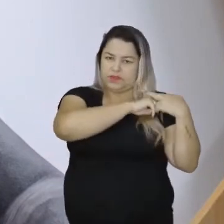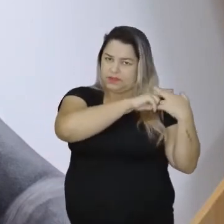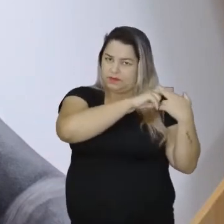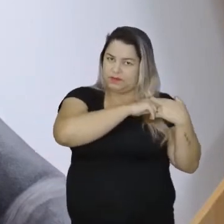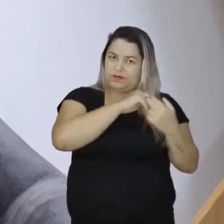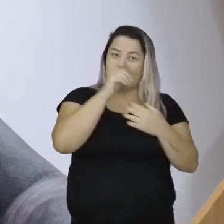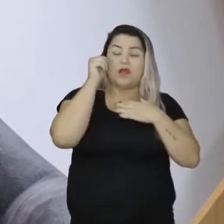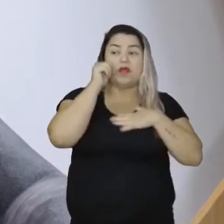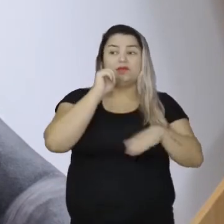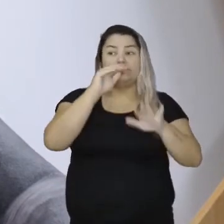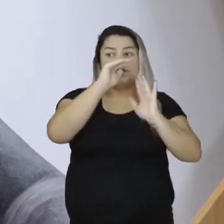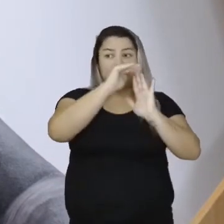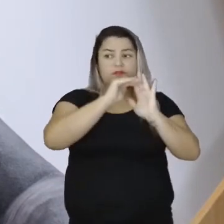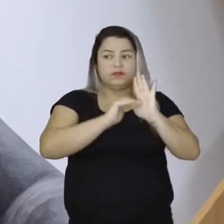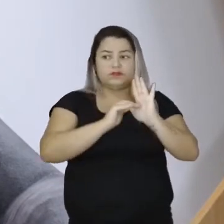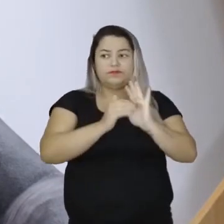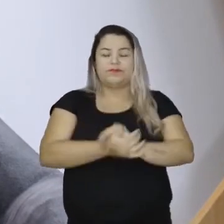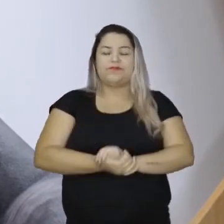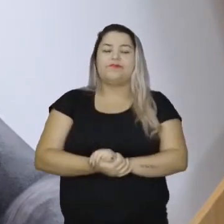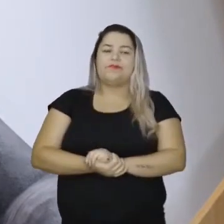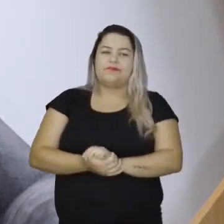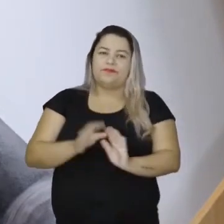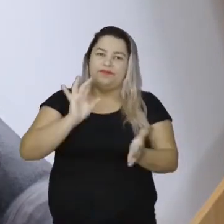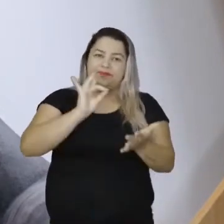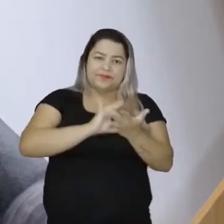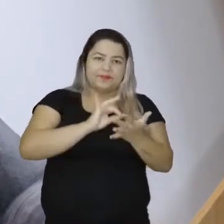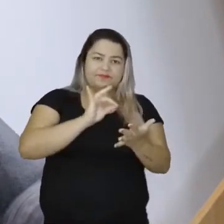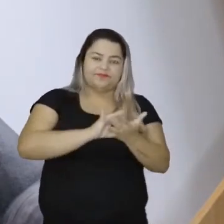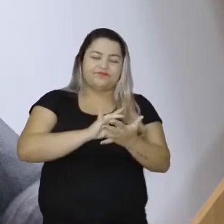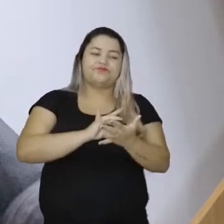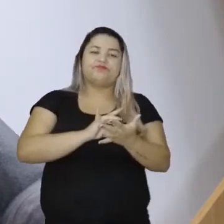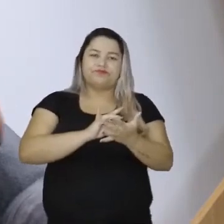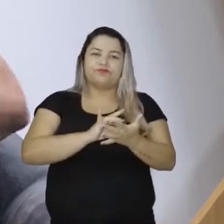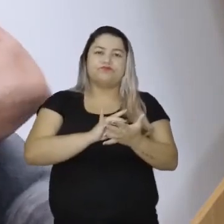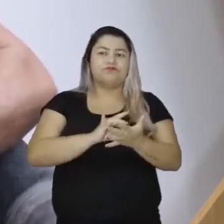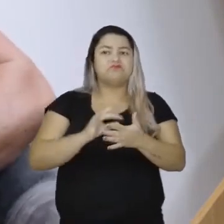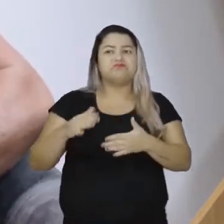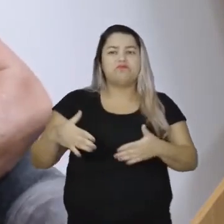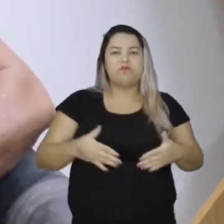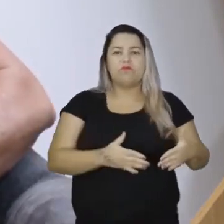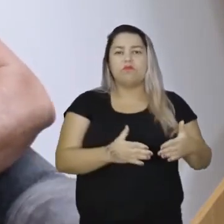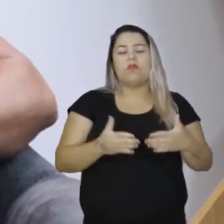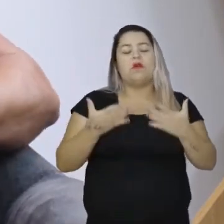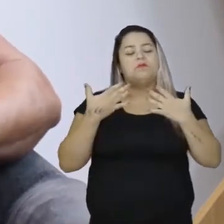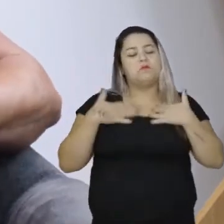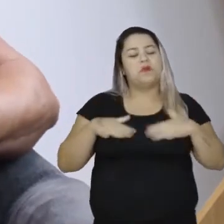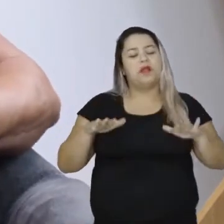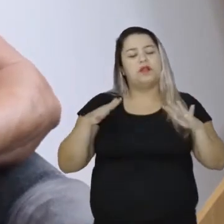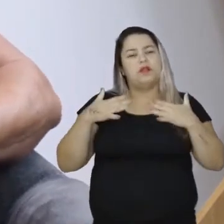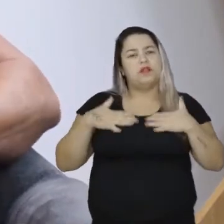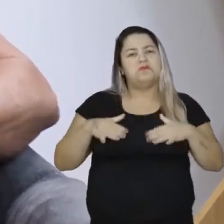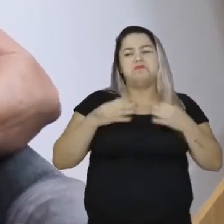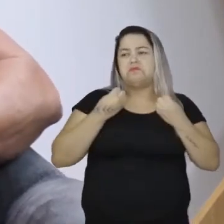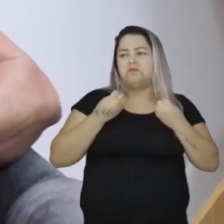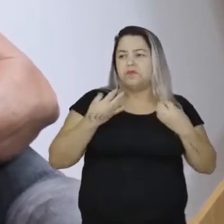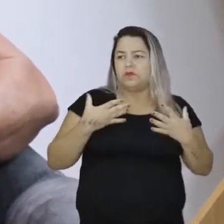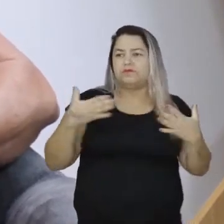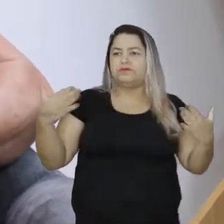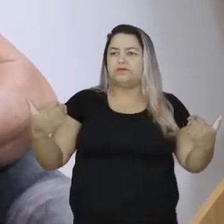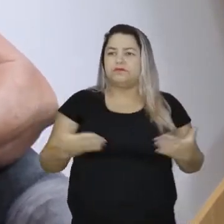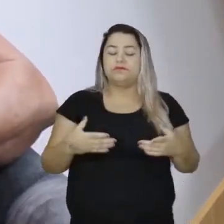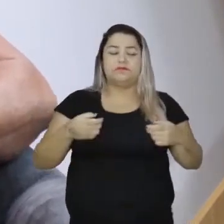mulheres. E, com certeza, esse será um caminho muito mais tranquilo para nós agora